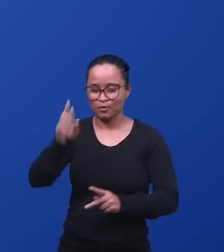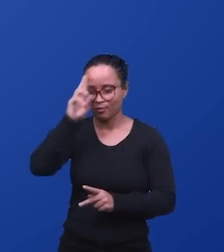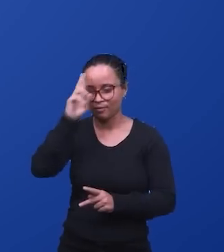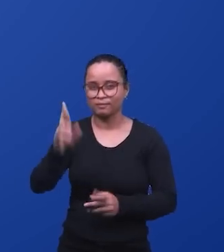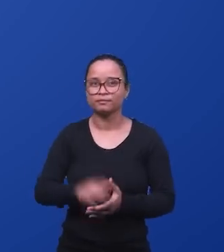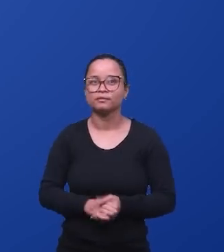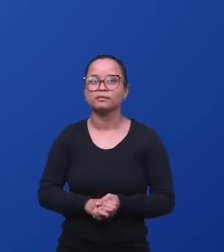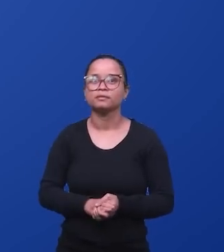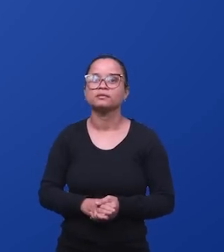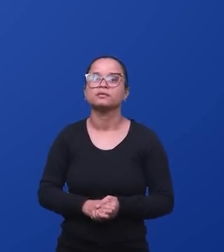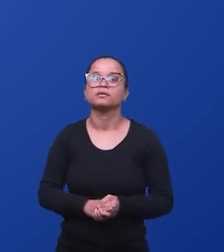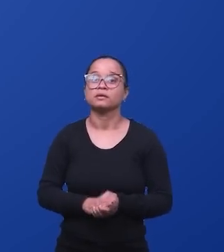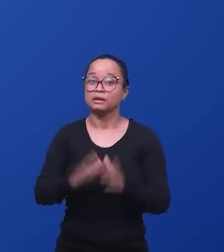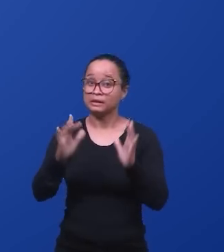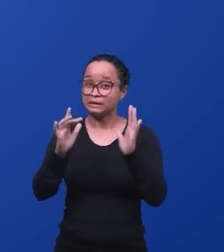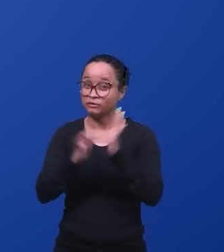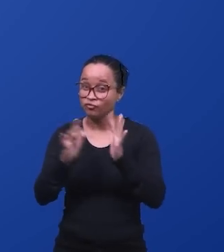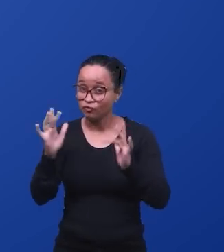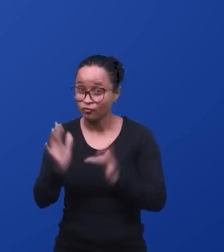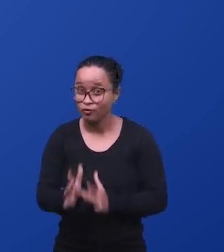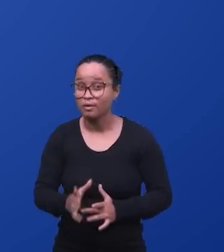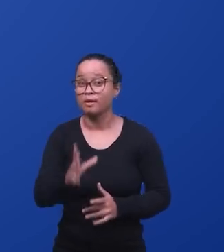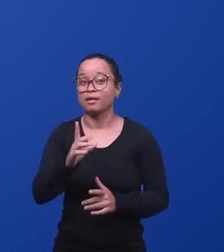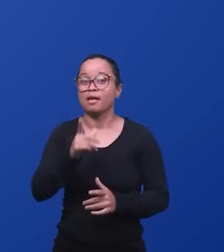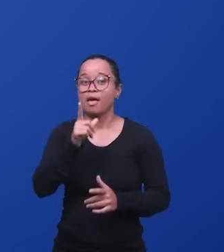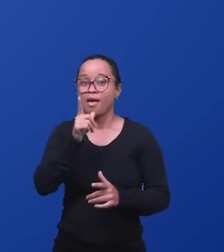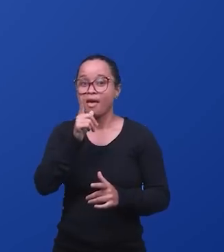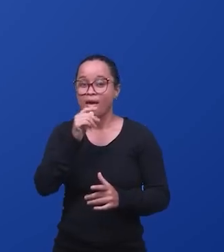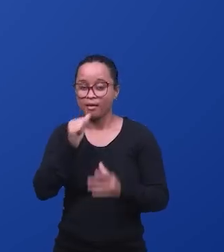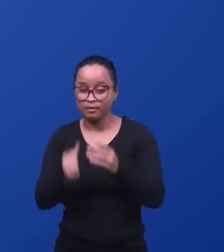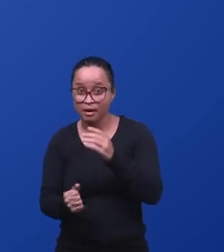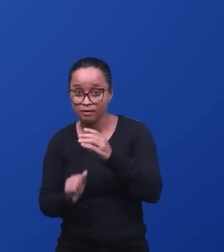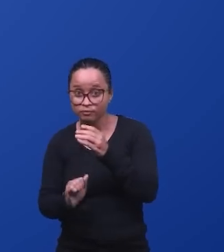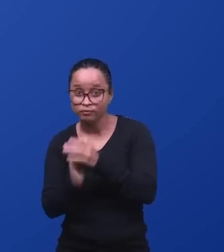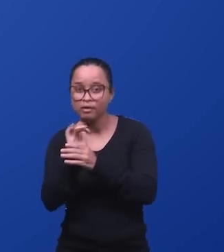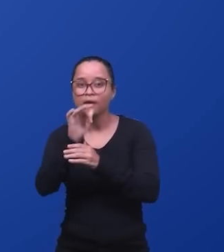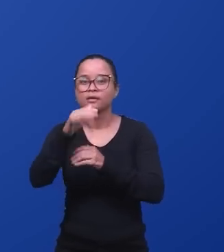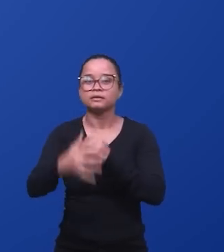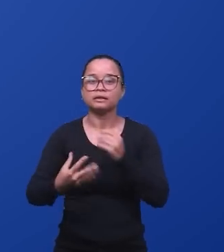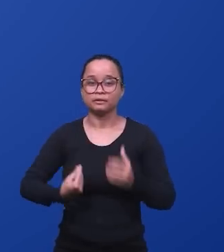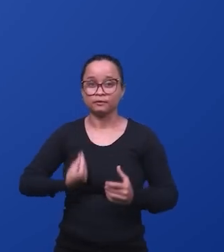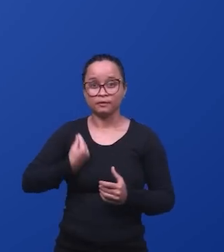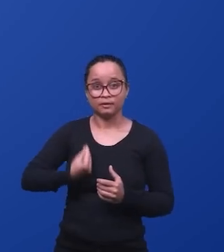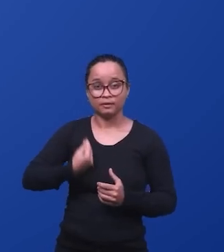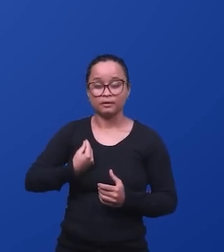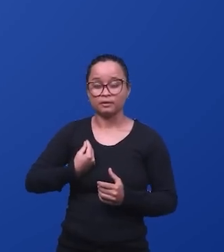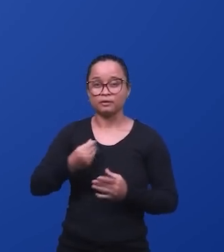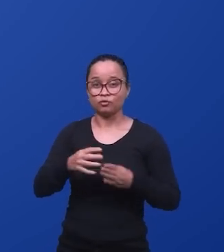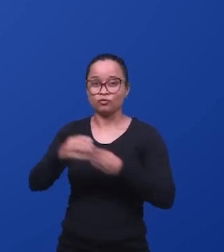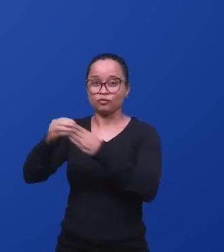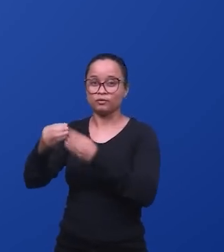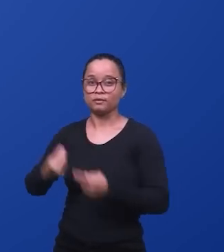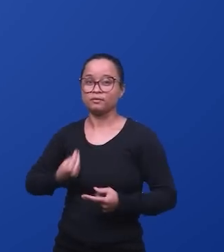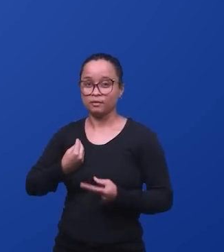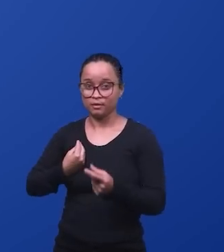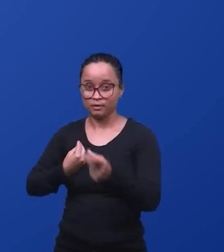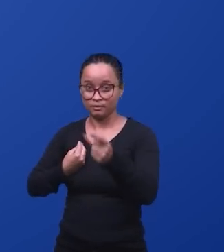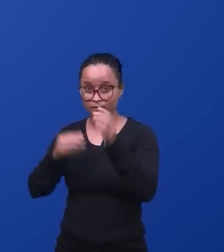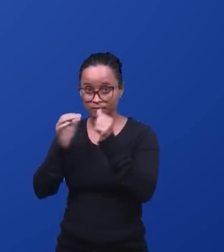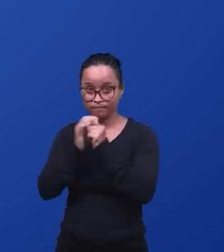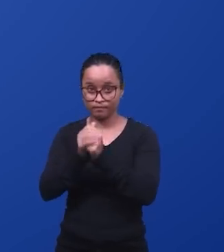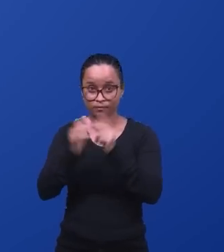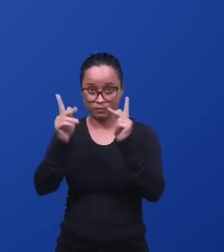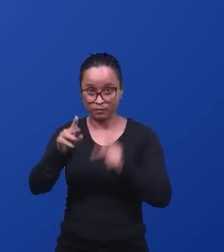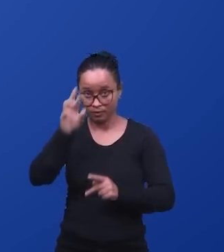Senhor. Jesus é a fonte das águas vivas e nos conduz à vida eterna. Amém?